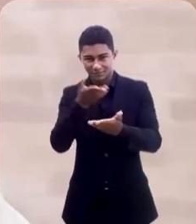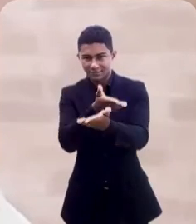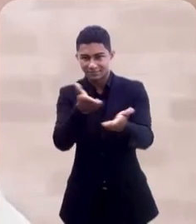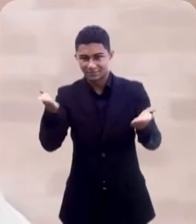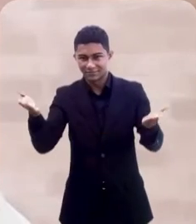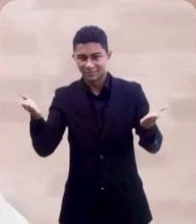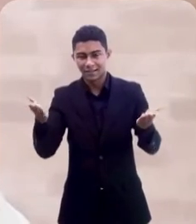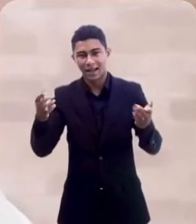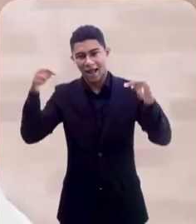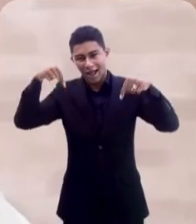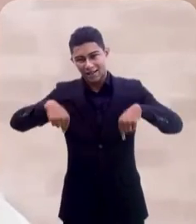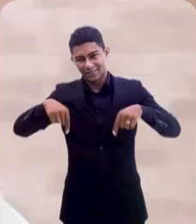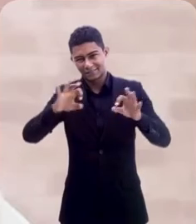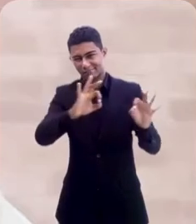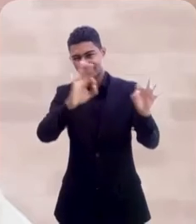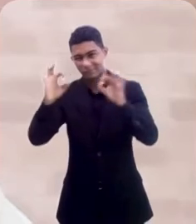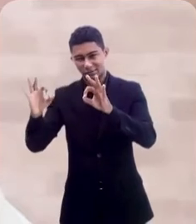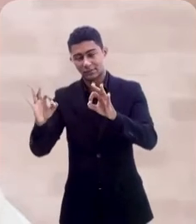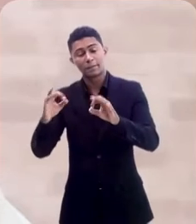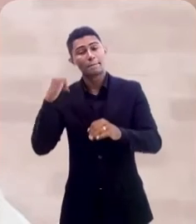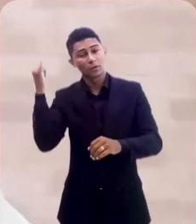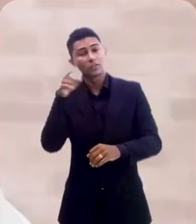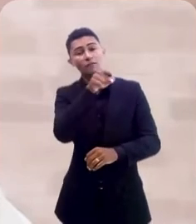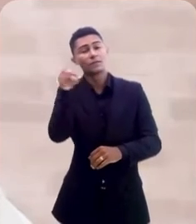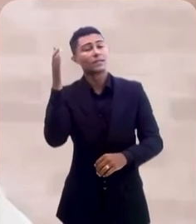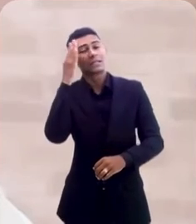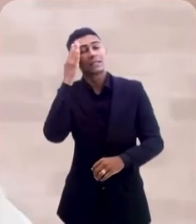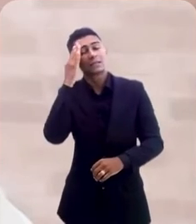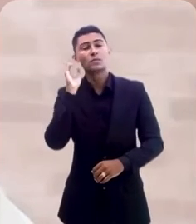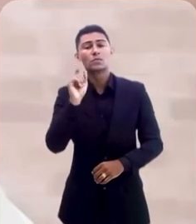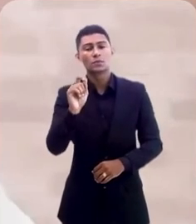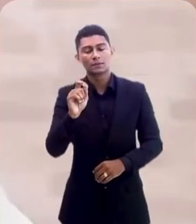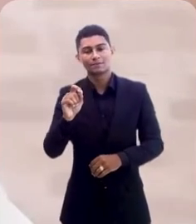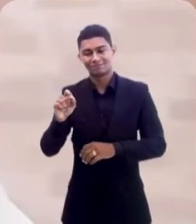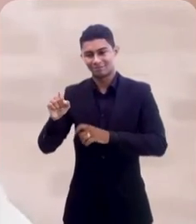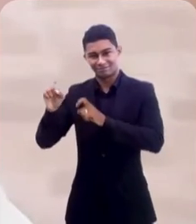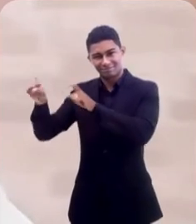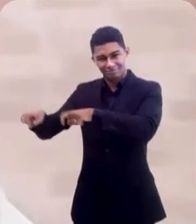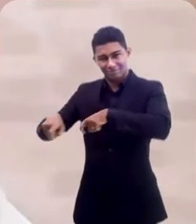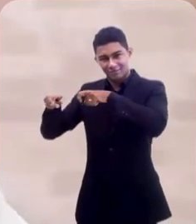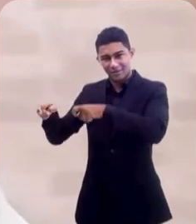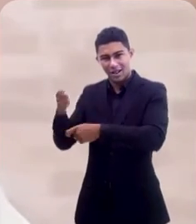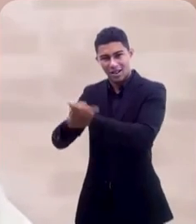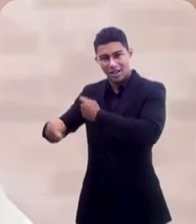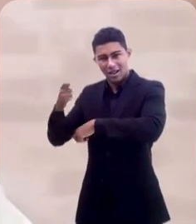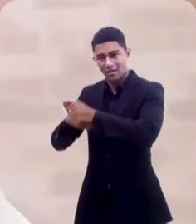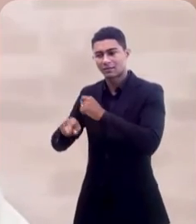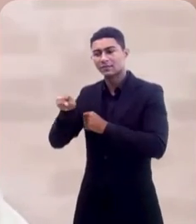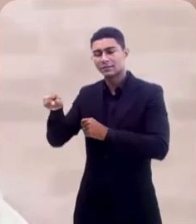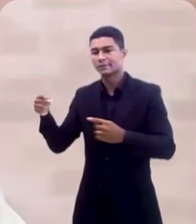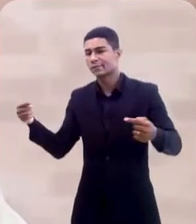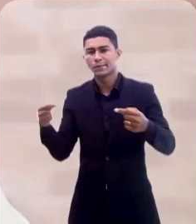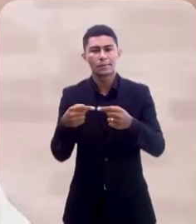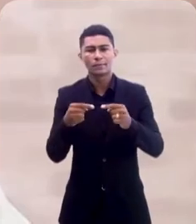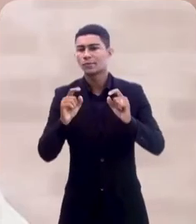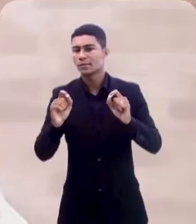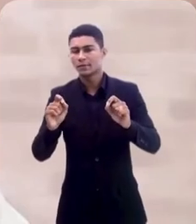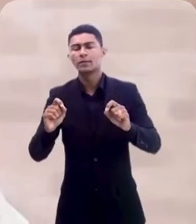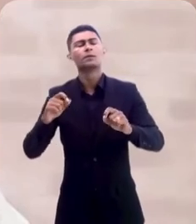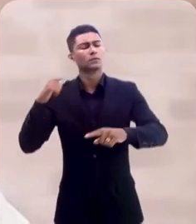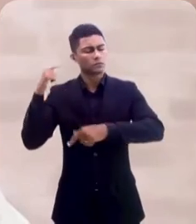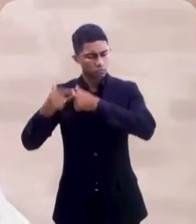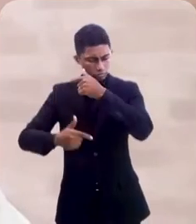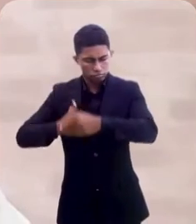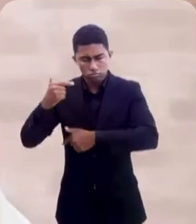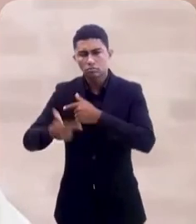ouvem saibam que o agronegócio é uma cadeia que envolve o serviço,